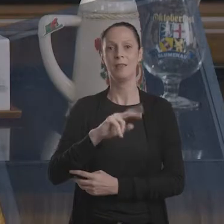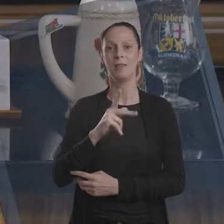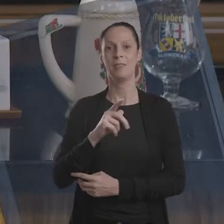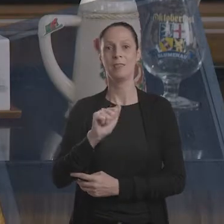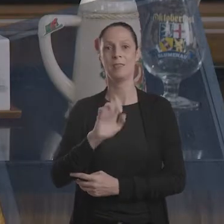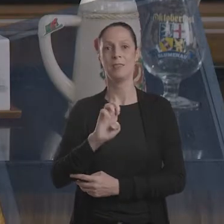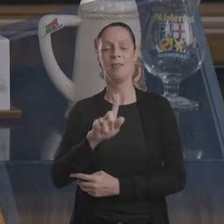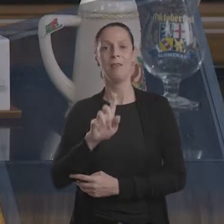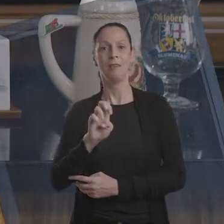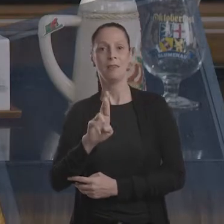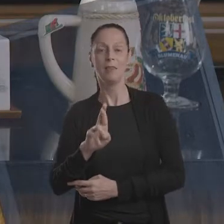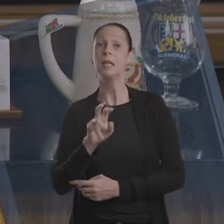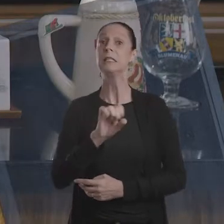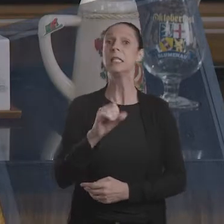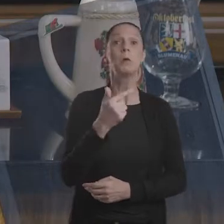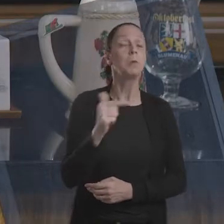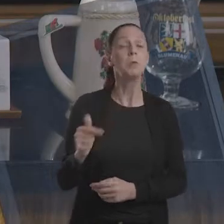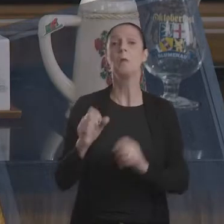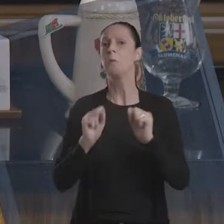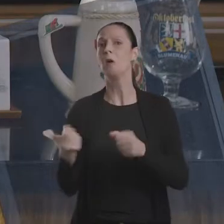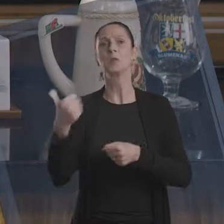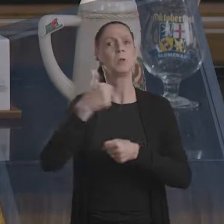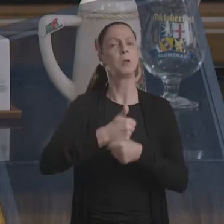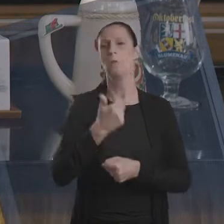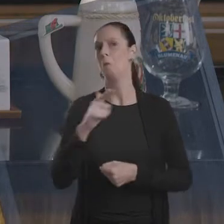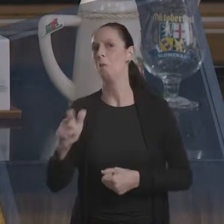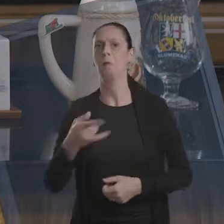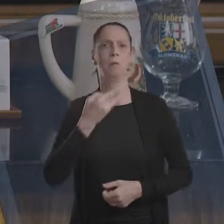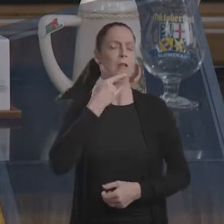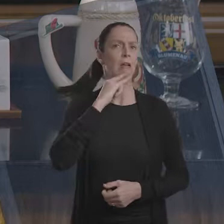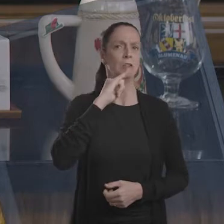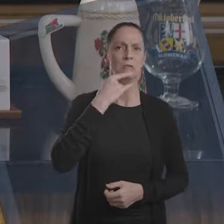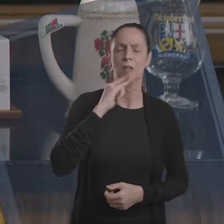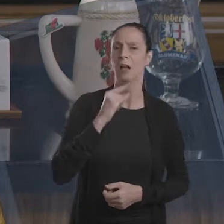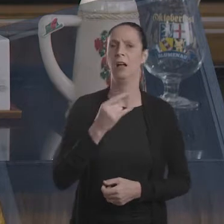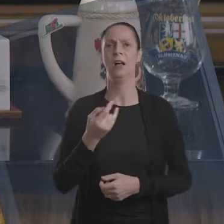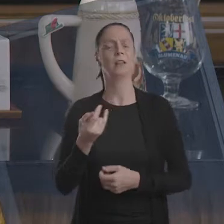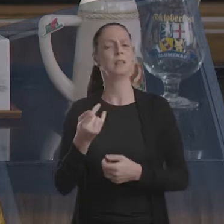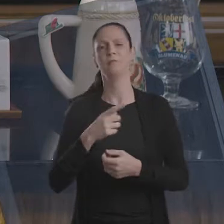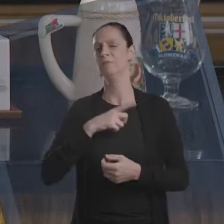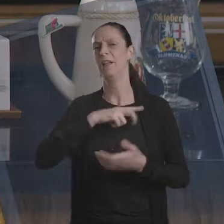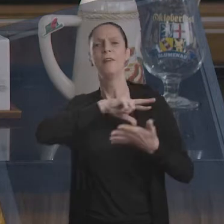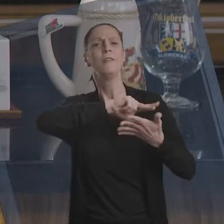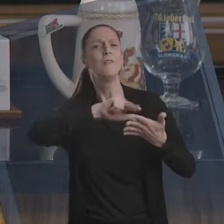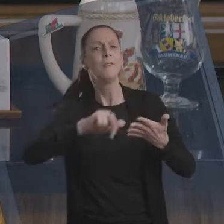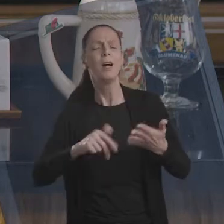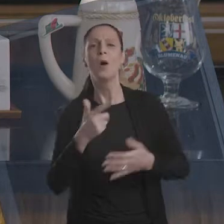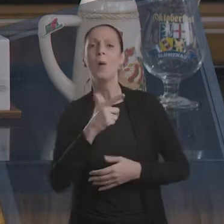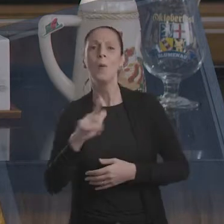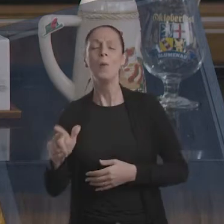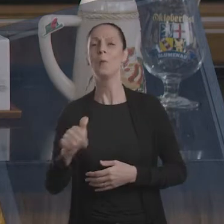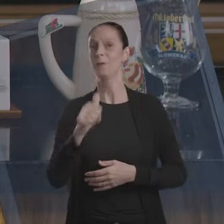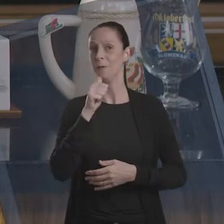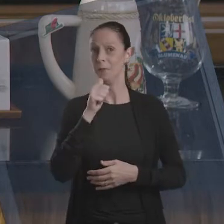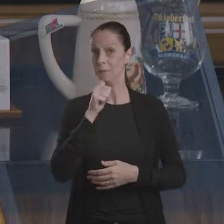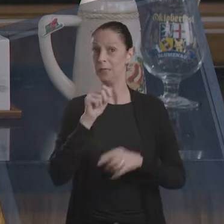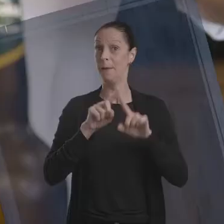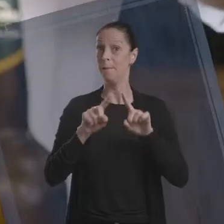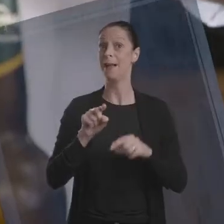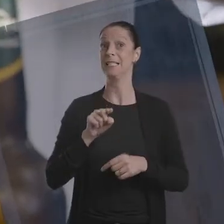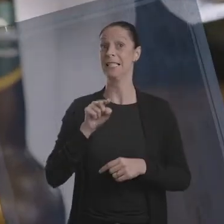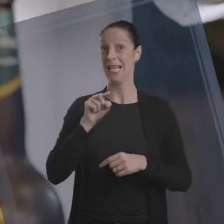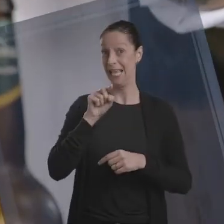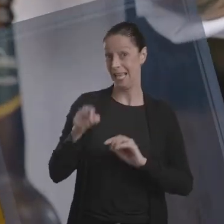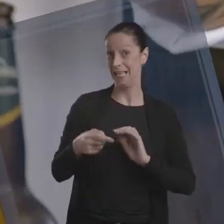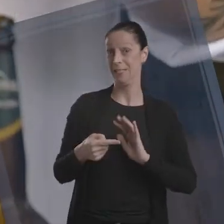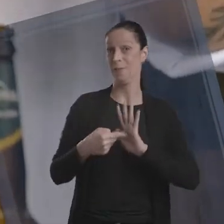Ah, eu não tenho Steinegger. Pode substituir por outras coisas, assim como cachaça, Hundenberg, várias outras bebidas, mas a